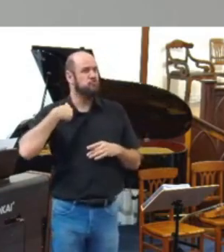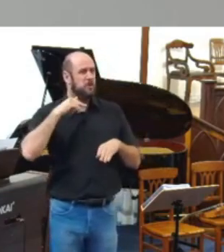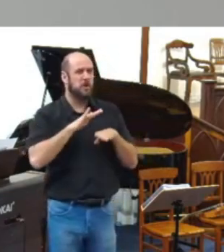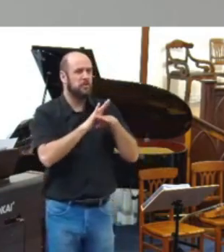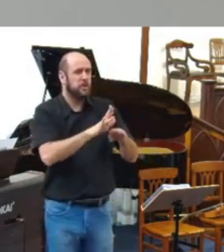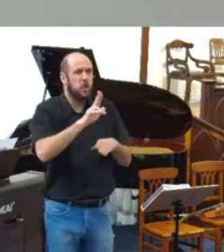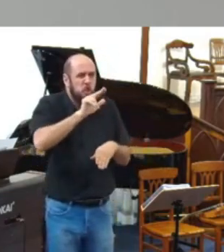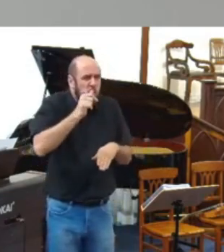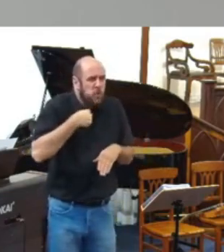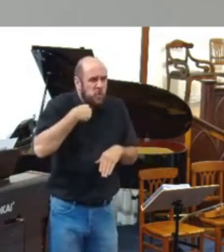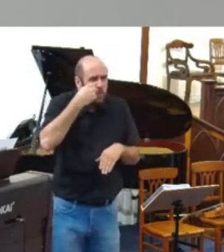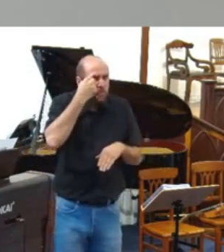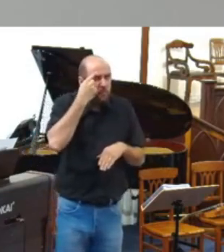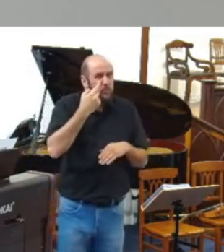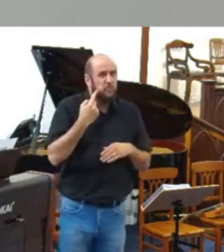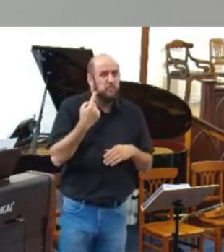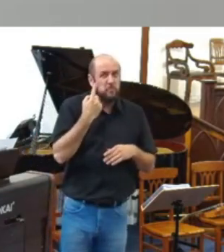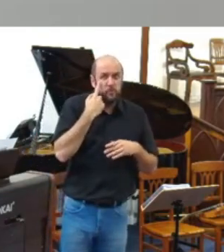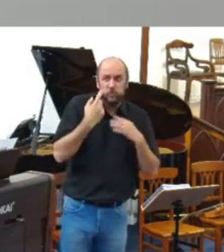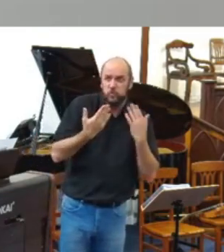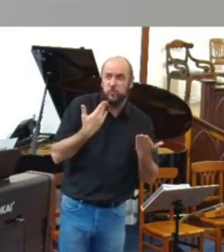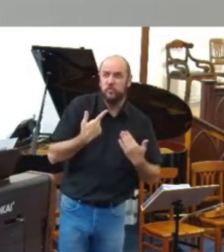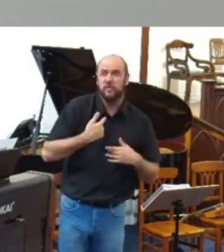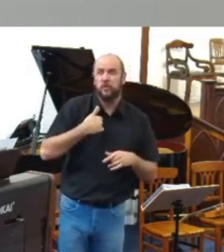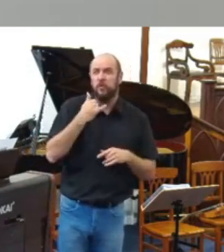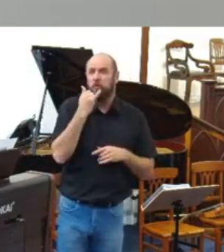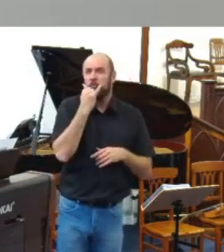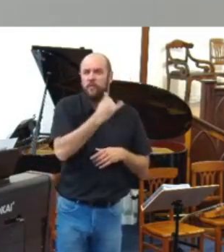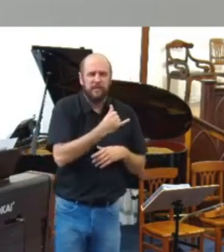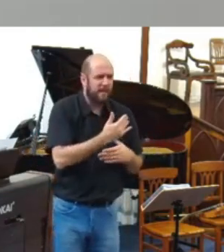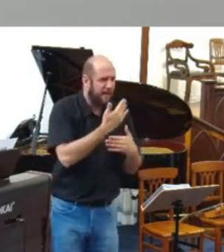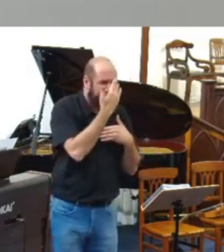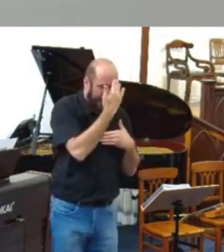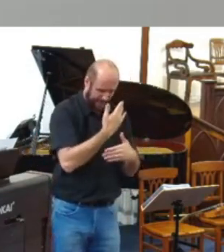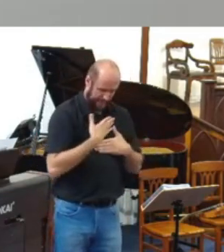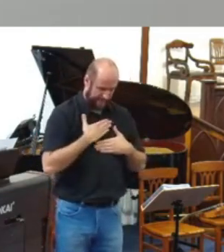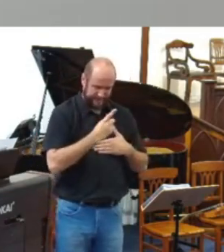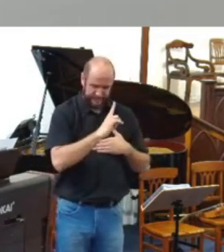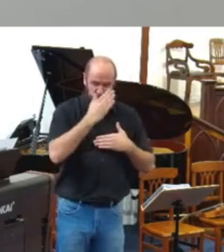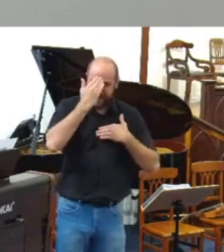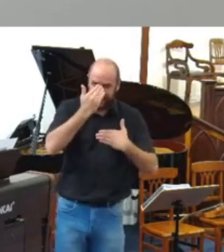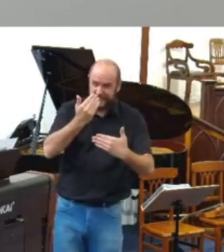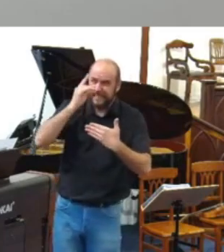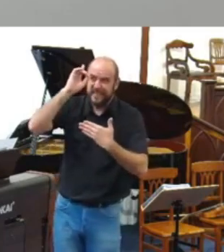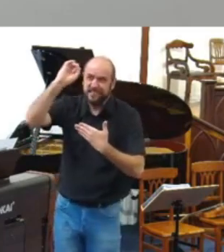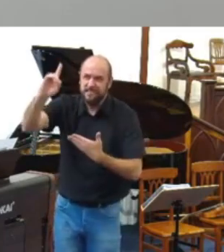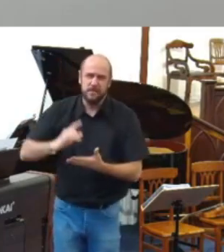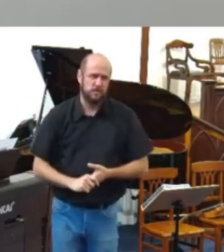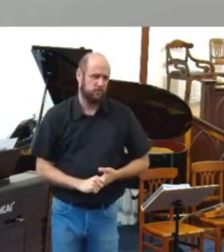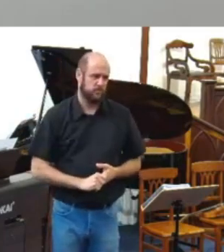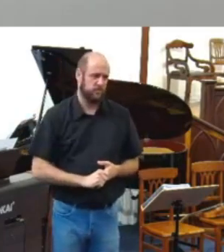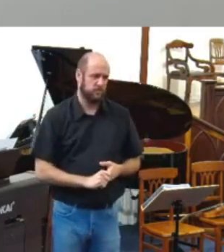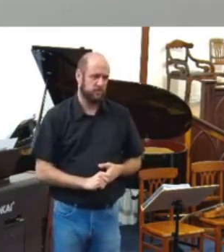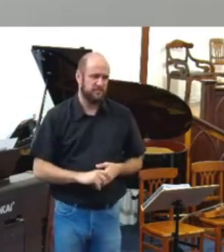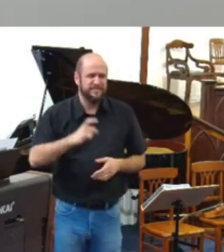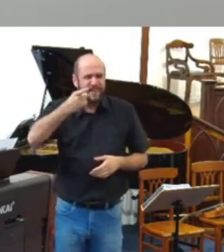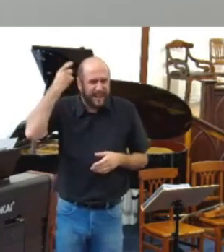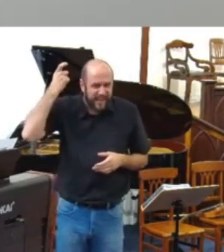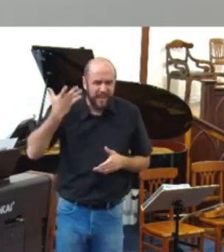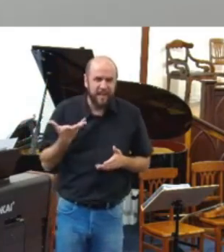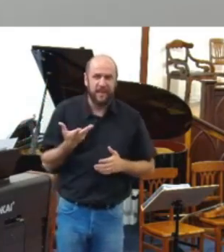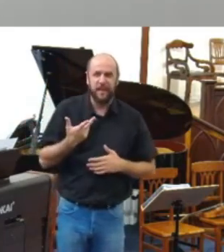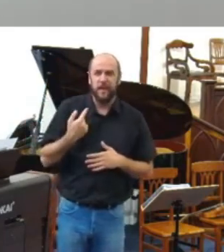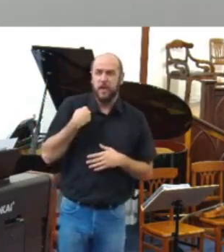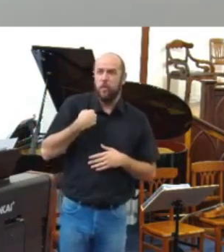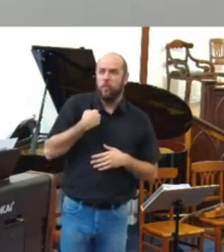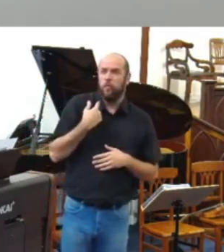vir para me agradecer, eu conseguir dizer: não é a mim, agradeça a Deus, foi Ele que fez isso por você. Será que eu